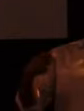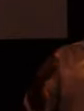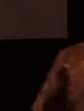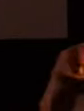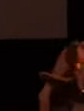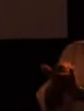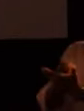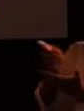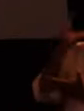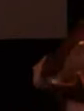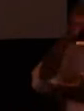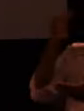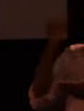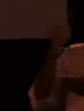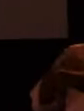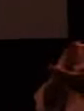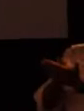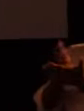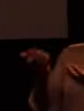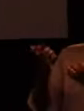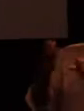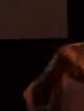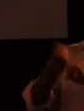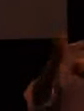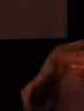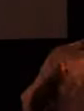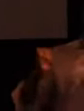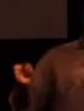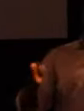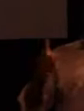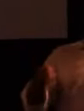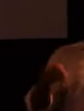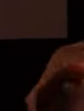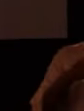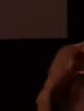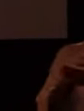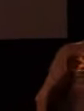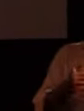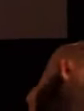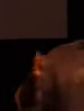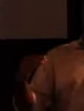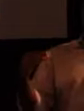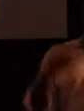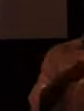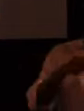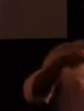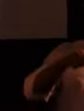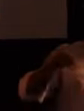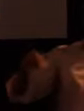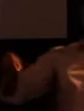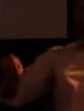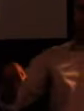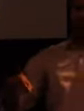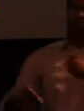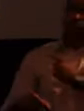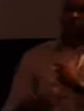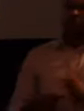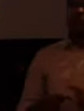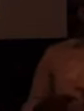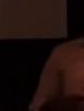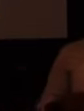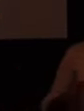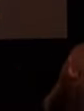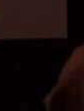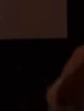pagamento, mediante contrapartida. E aí vai se pagar por esse parâmetro mais permissivo do solo, tá certo? Então,